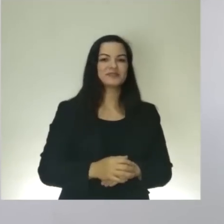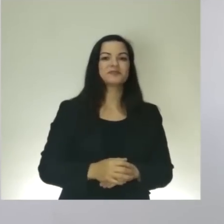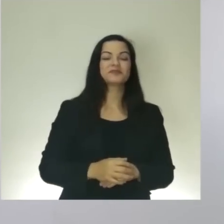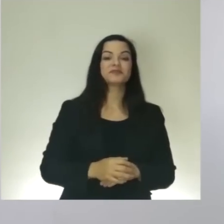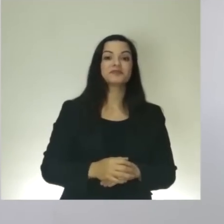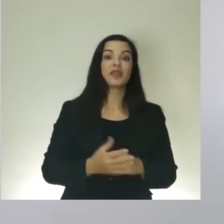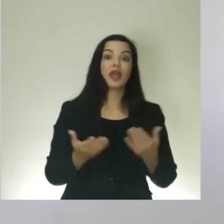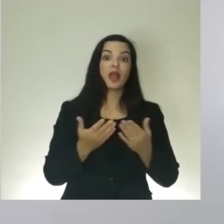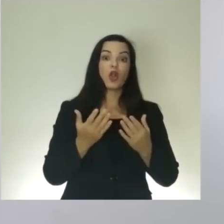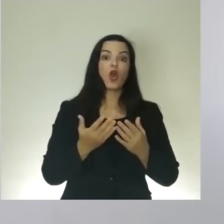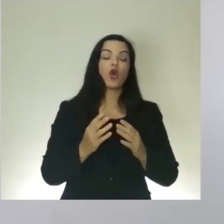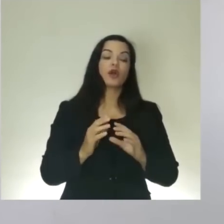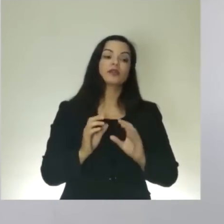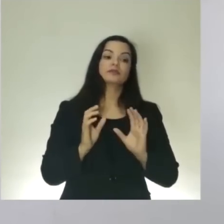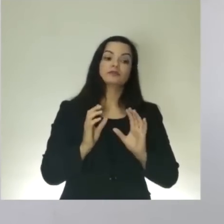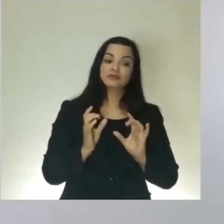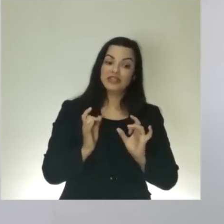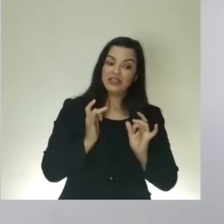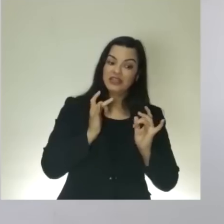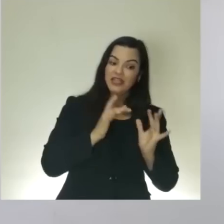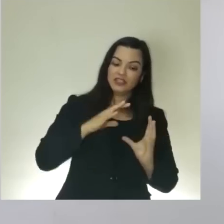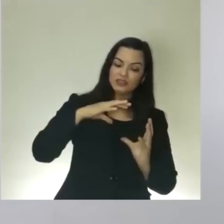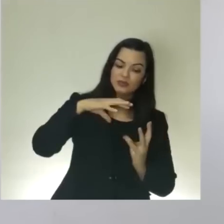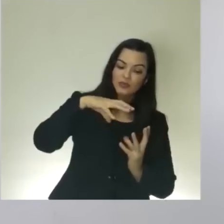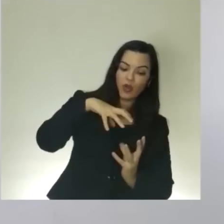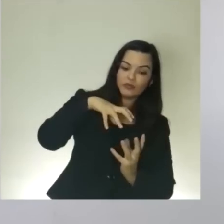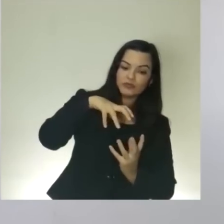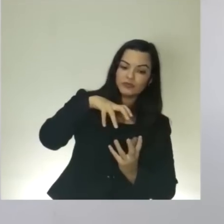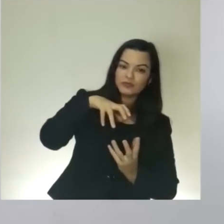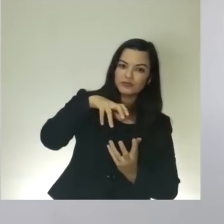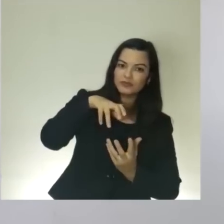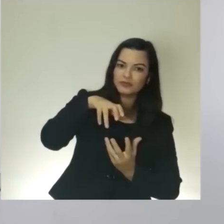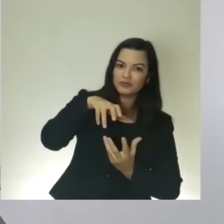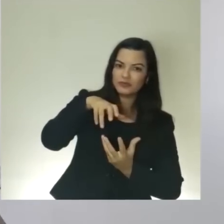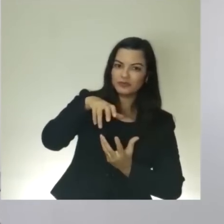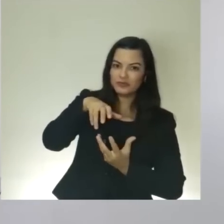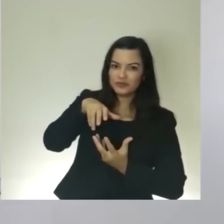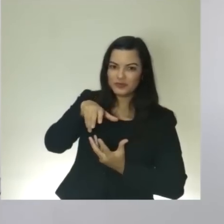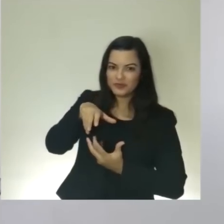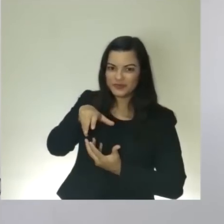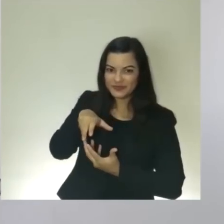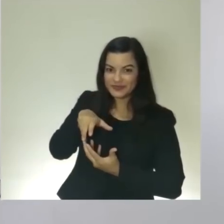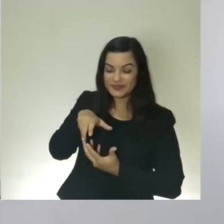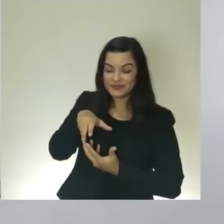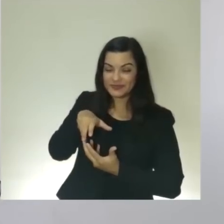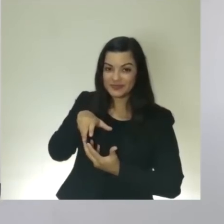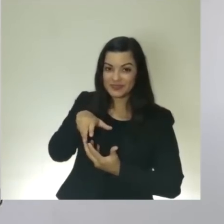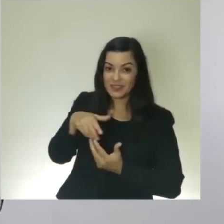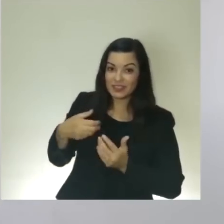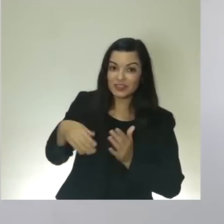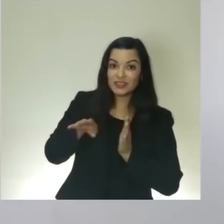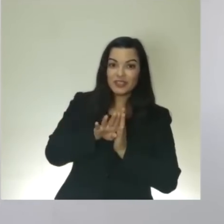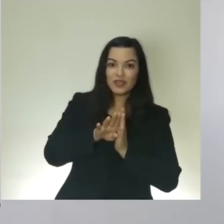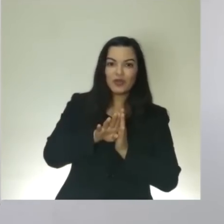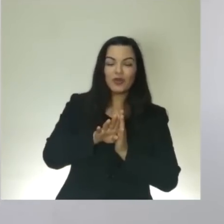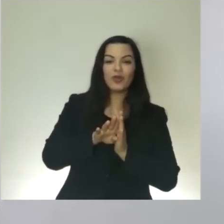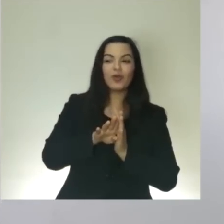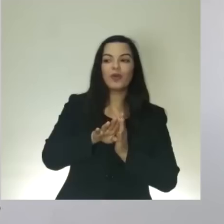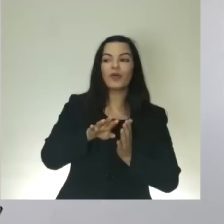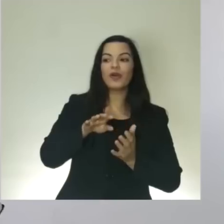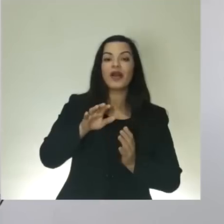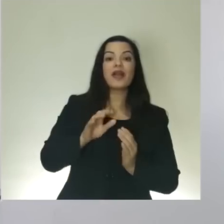continente asiático, vamos virar aqui um pouquinho e vamos chegar aqui em cima no continente